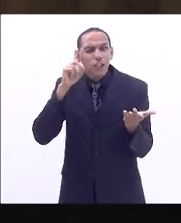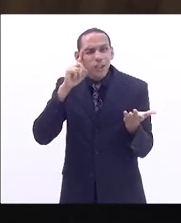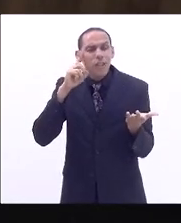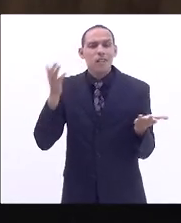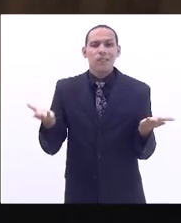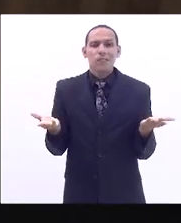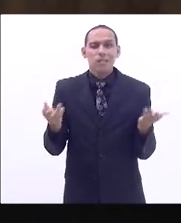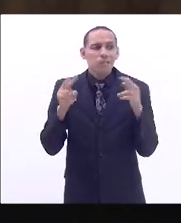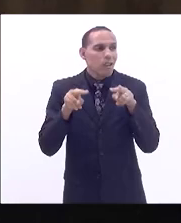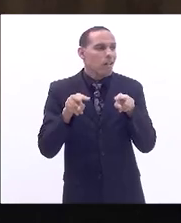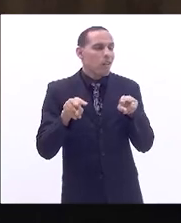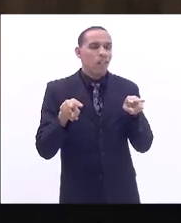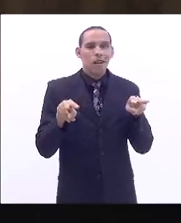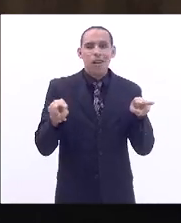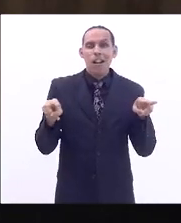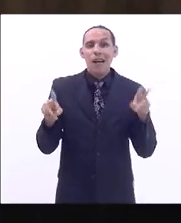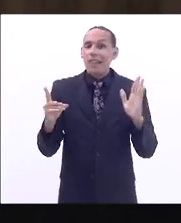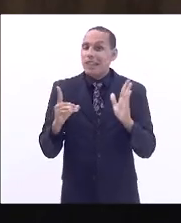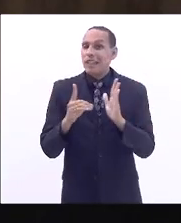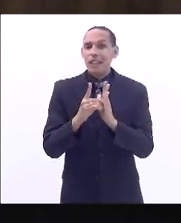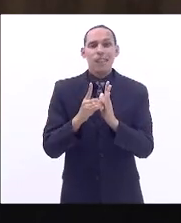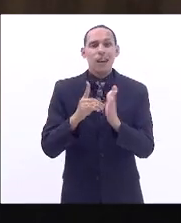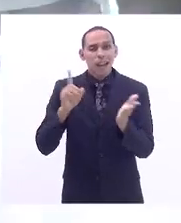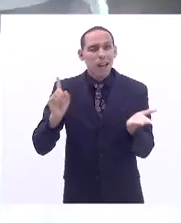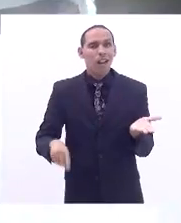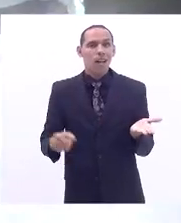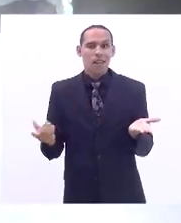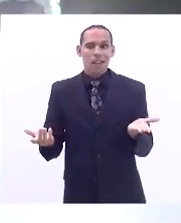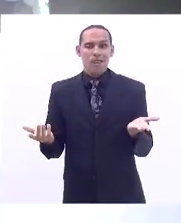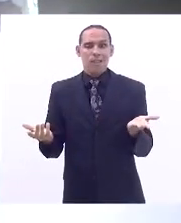para entender o quanto Detran